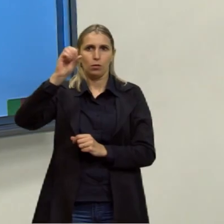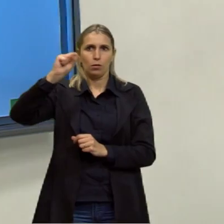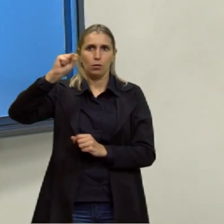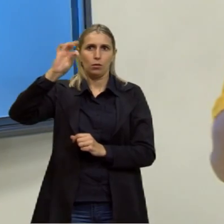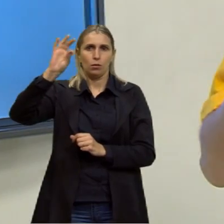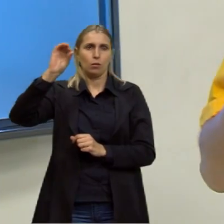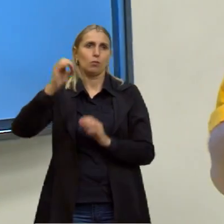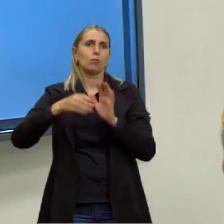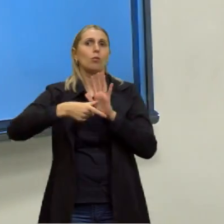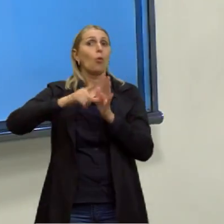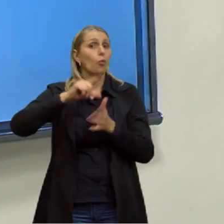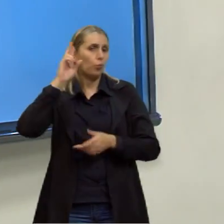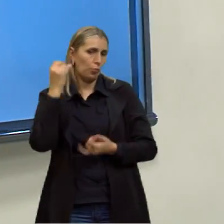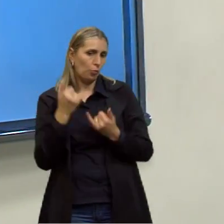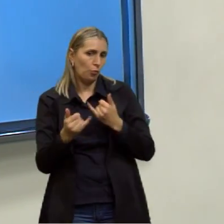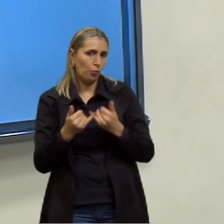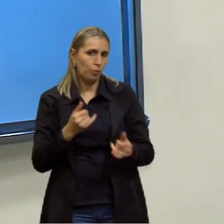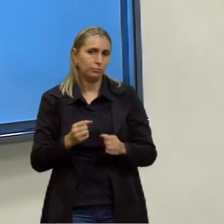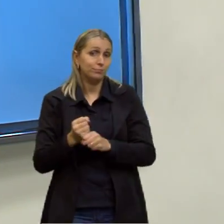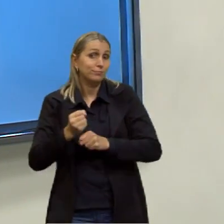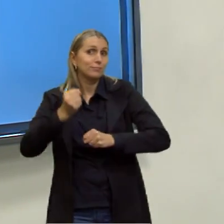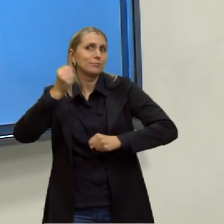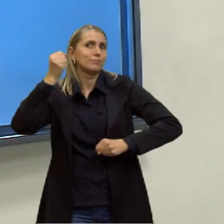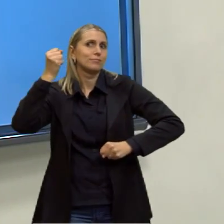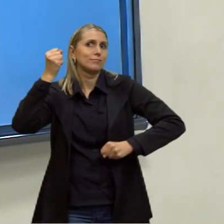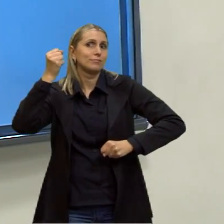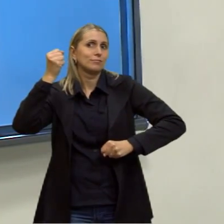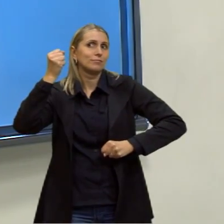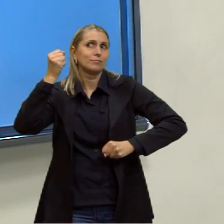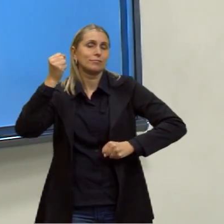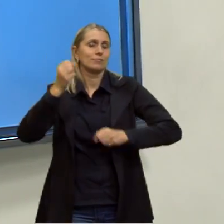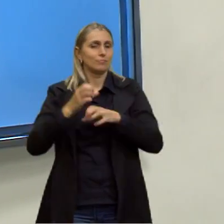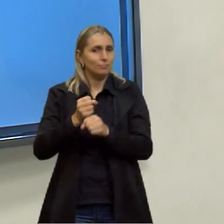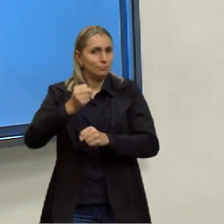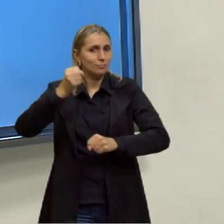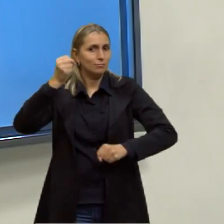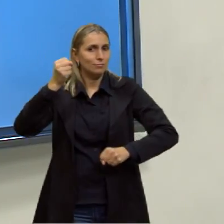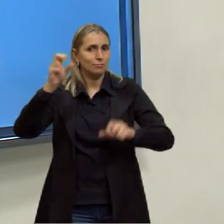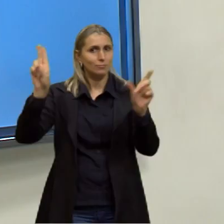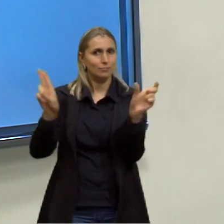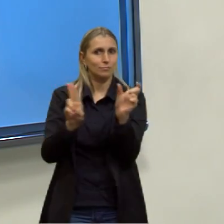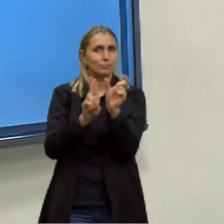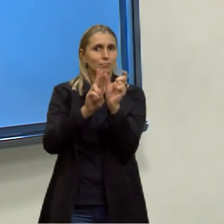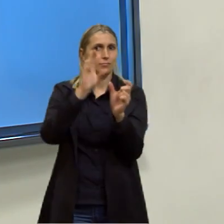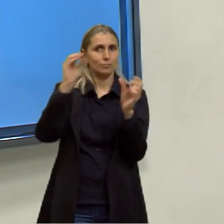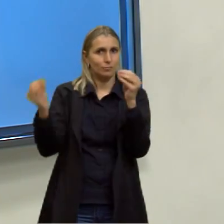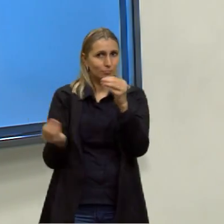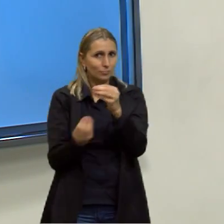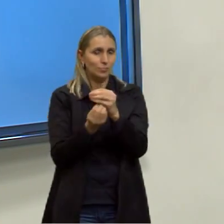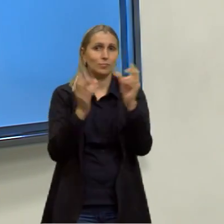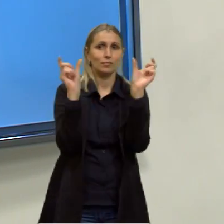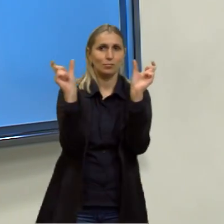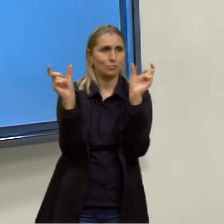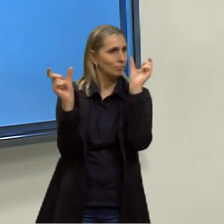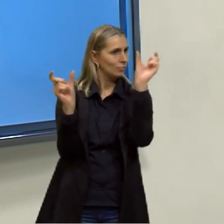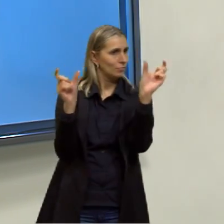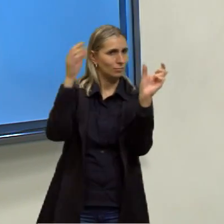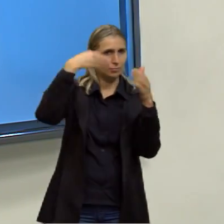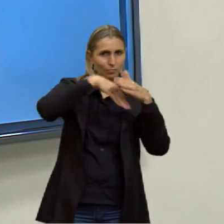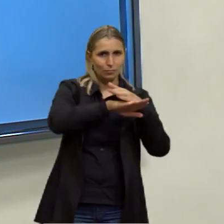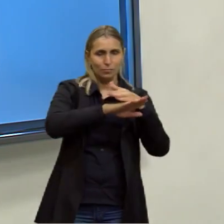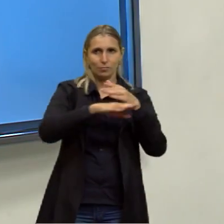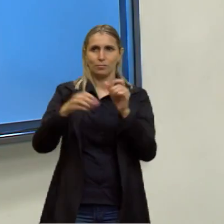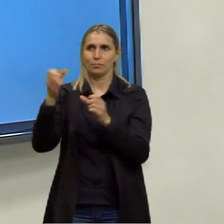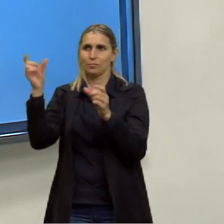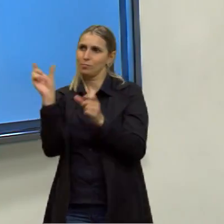ontem eu dei um exemplo guarda-chuva guarda-chuva é um substantivo composto ele é formado pela palavra